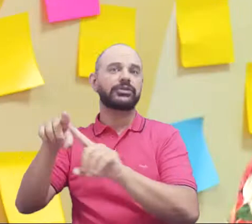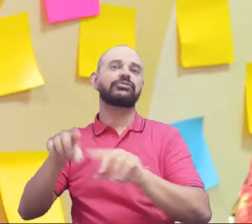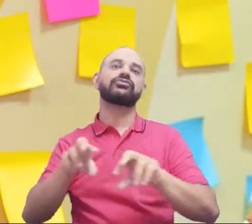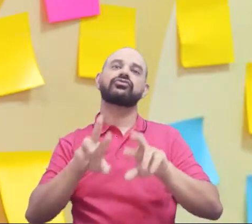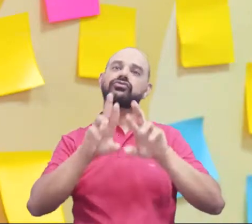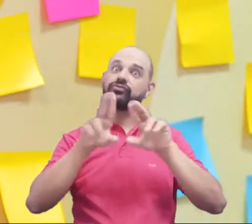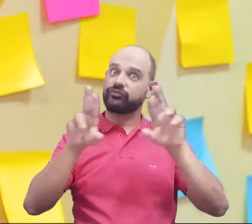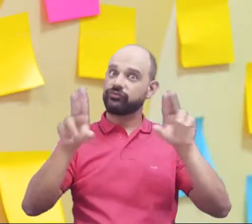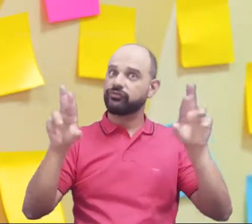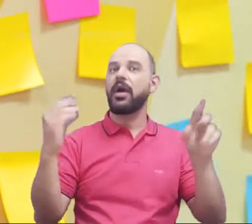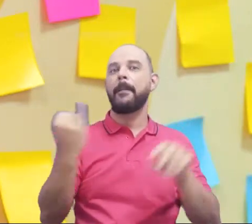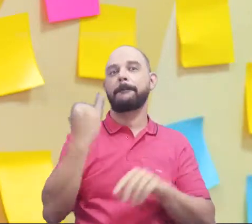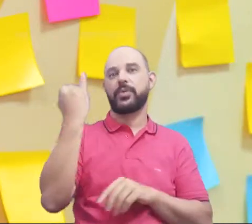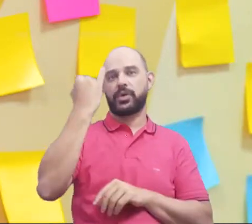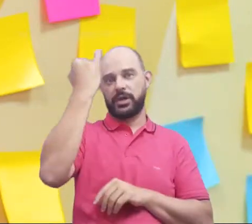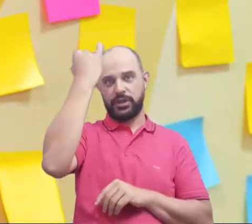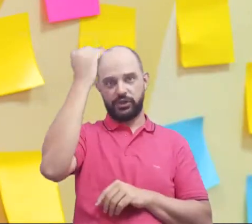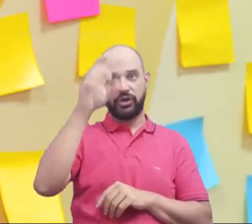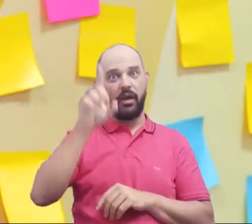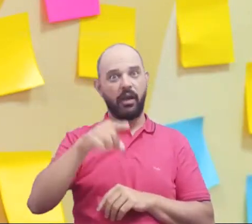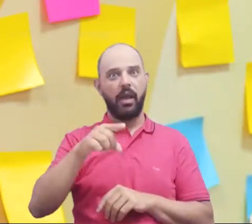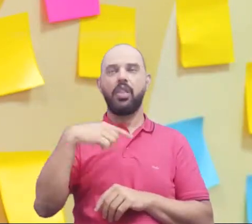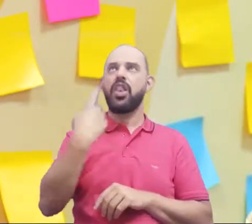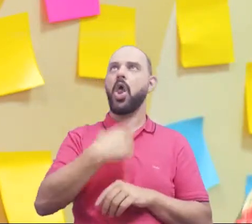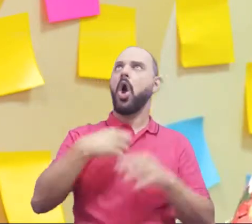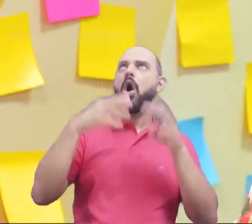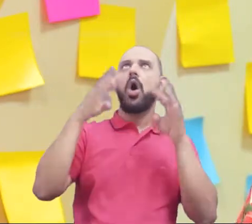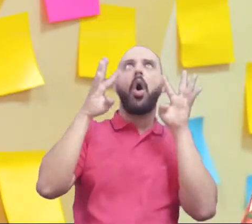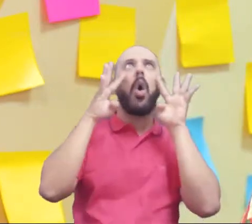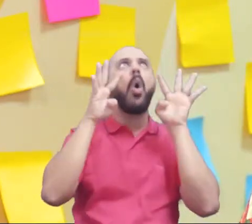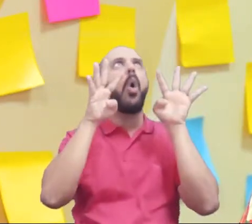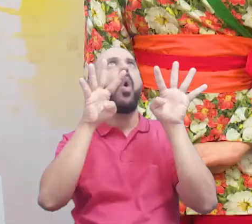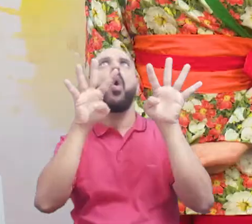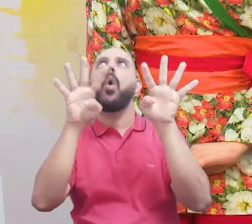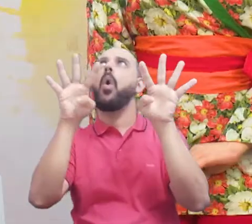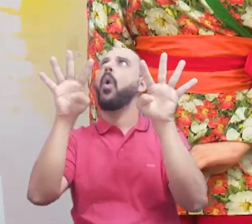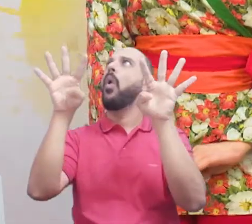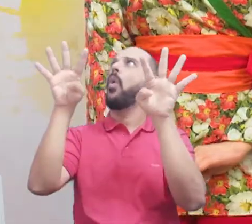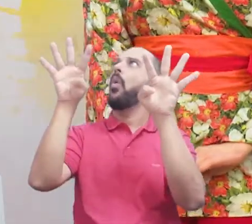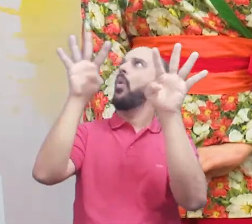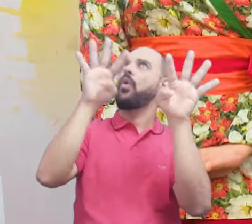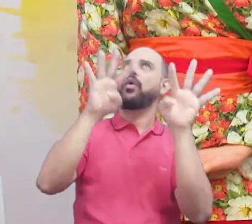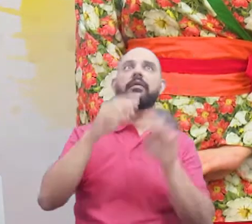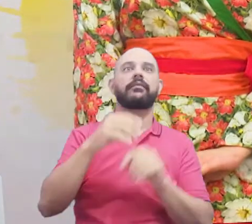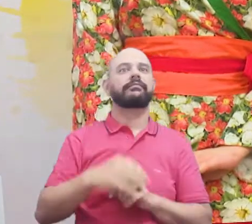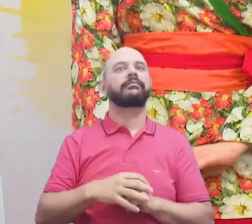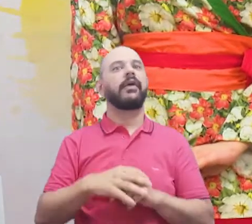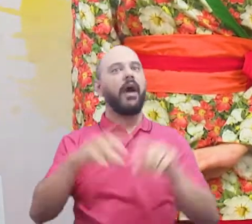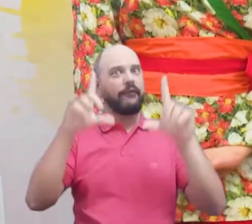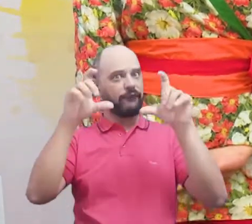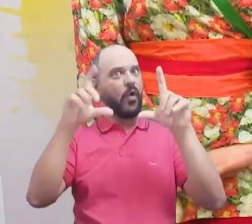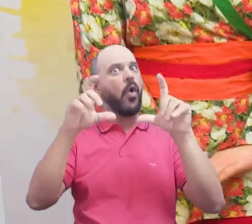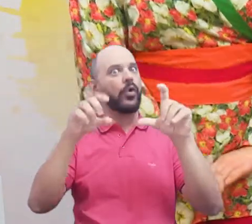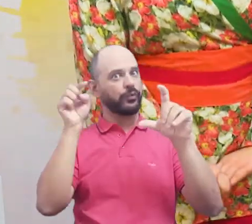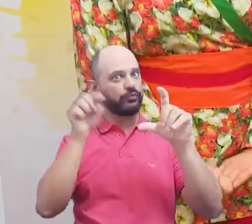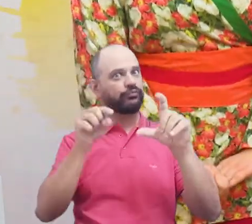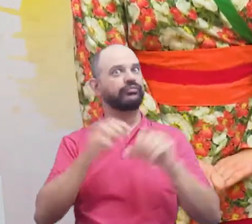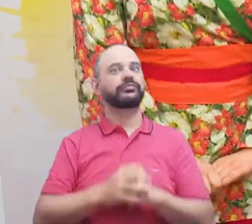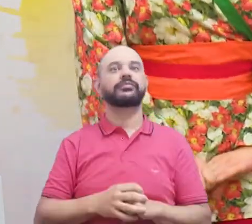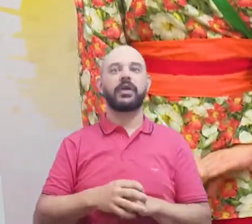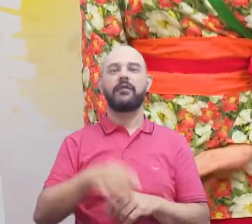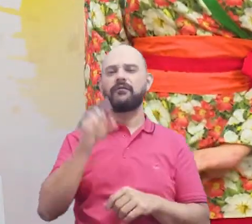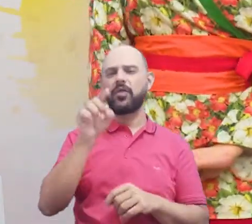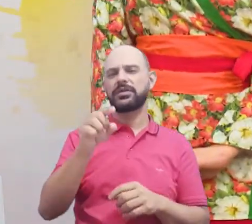importantes. Ela atrai a nossa atenção e dá estrutura à nossa foto. Na fotografia, fique de olho nas